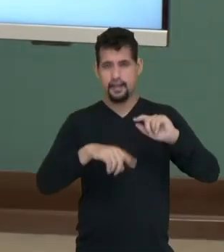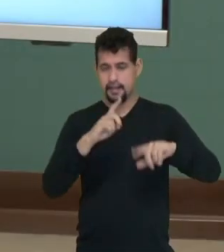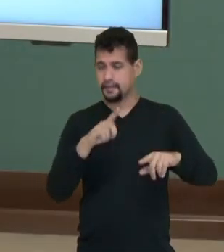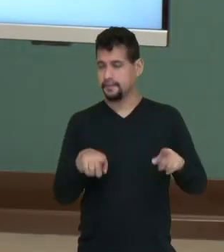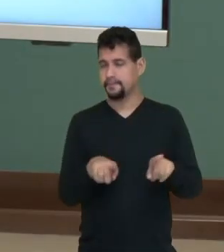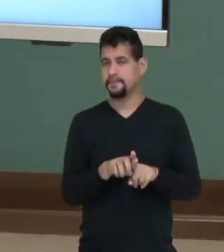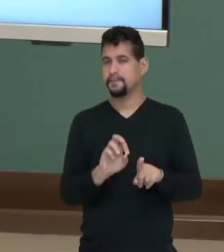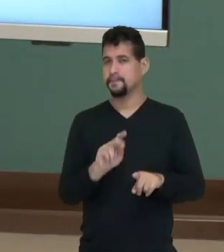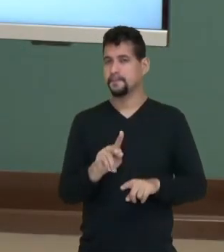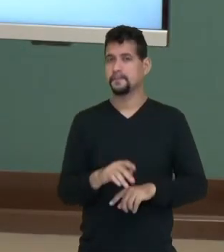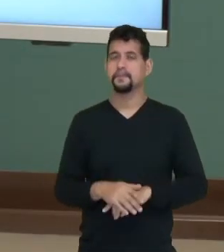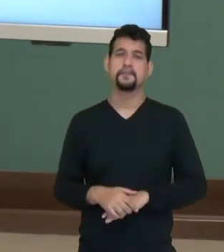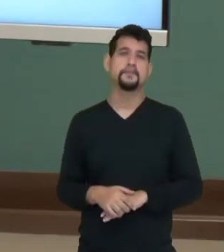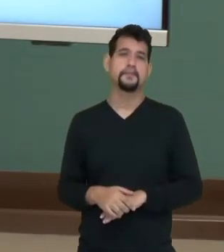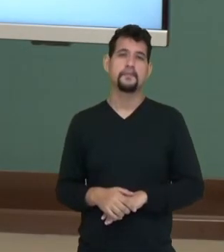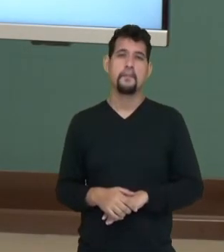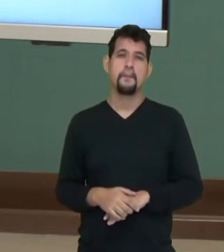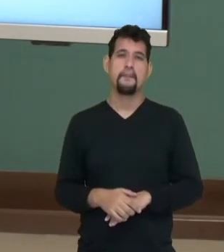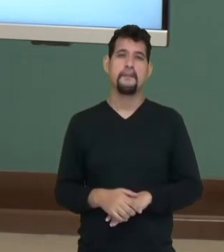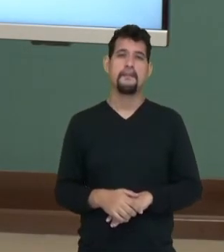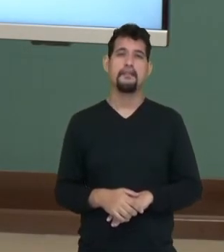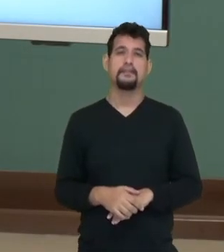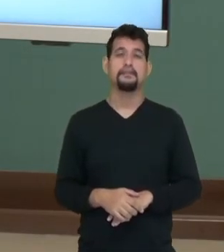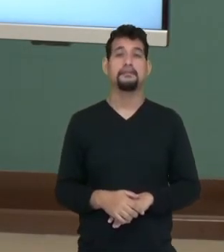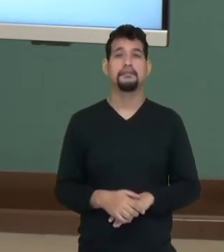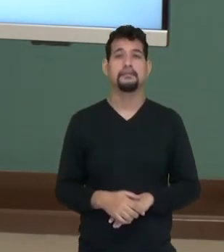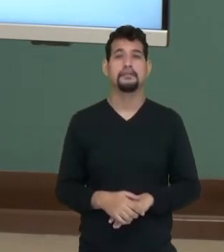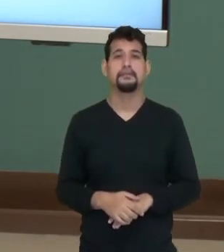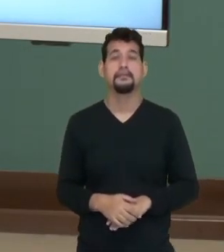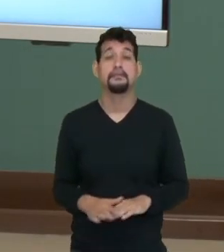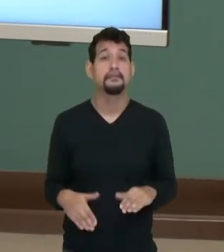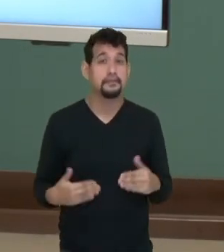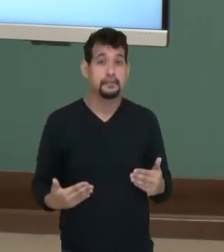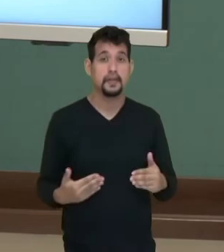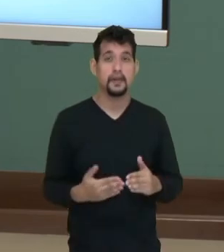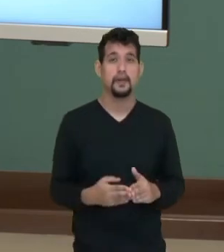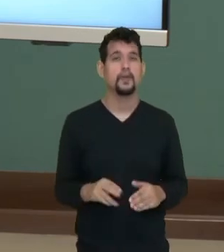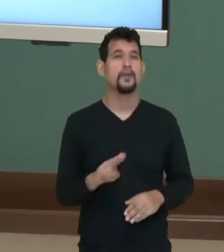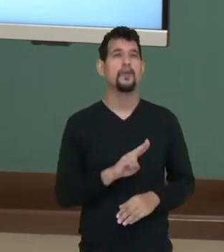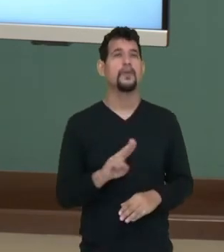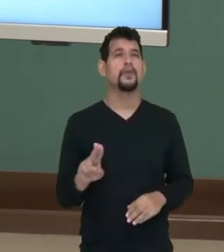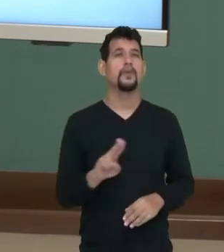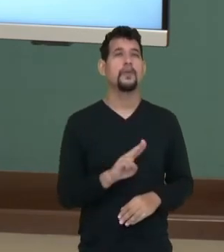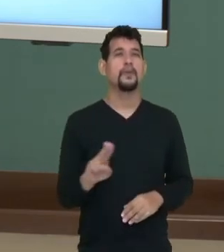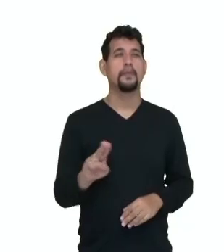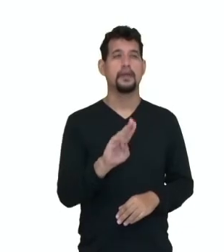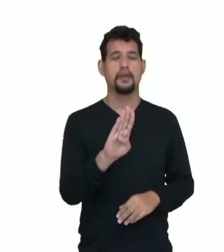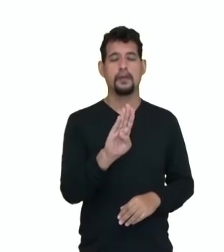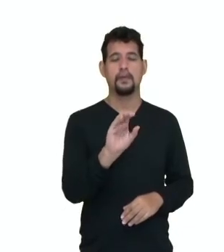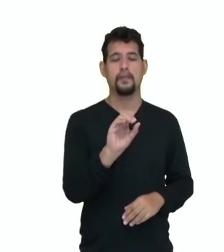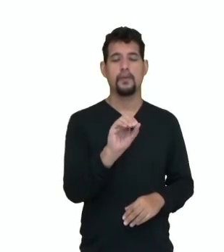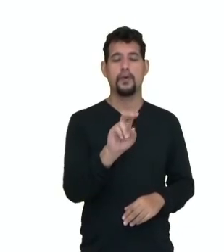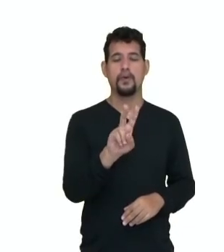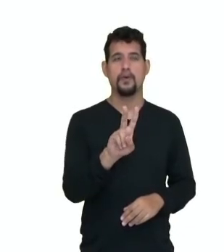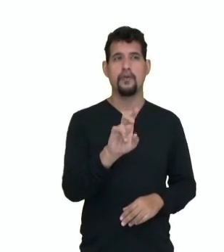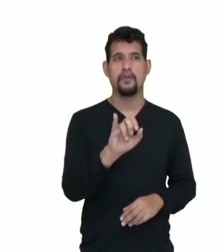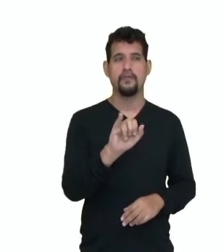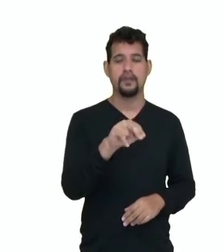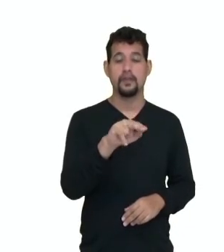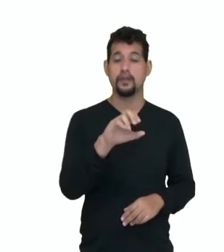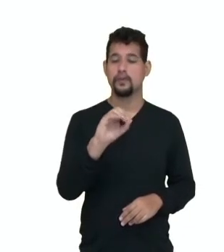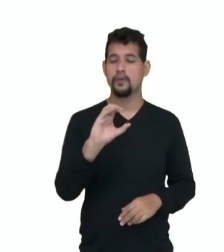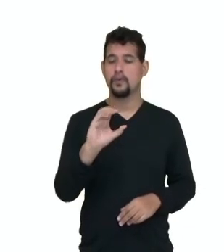também, ok? Muito bem. Então a bovinocultura, né, que tem uma fotografia então da criação de